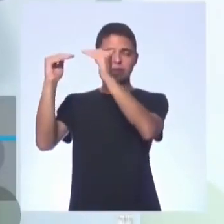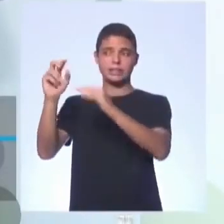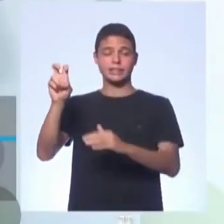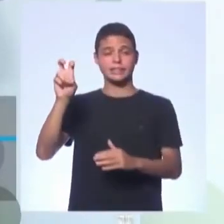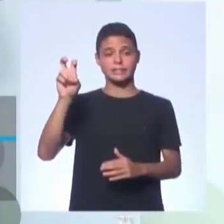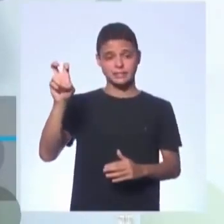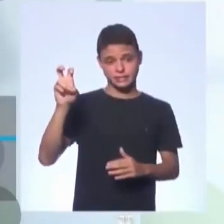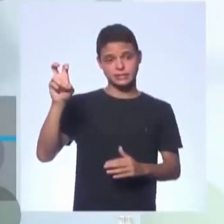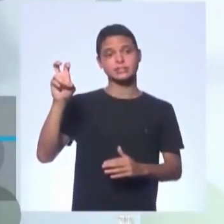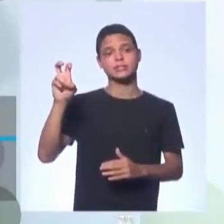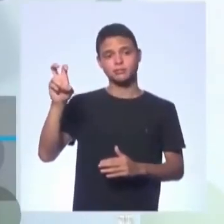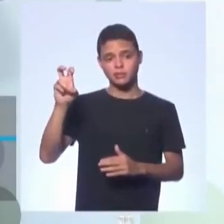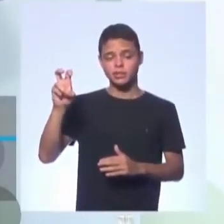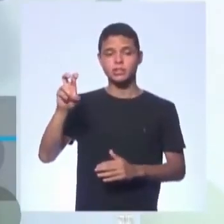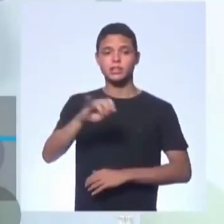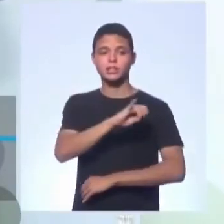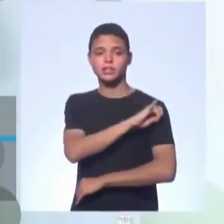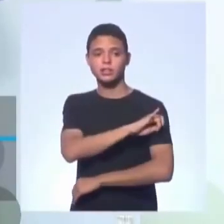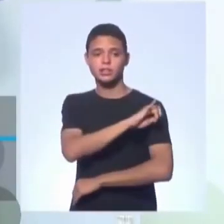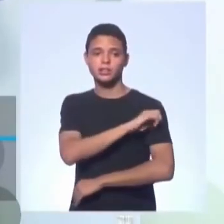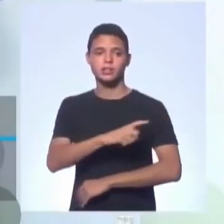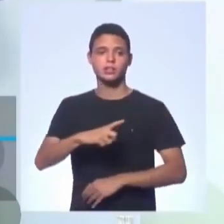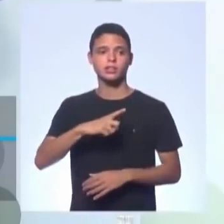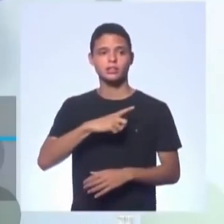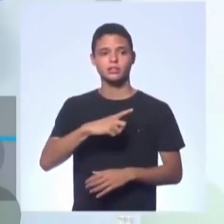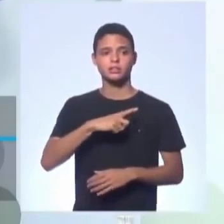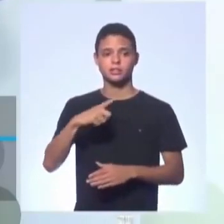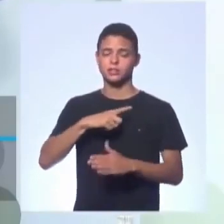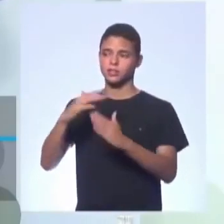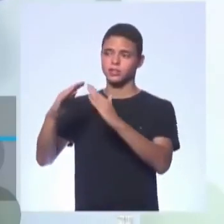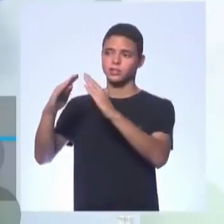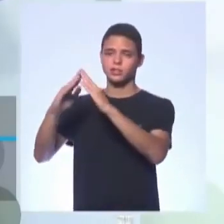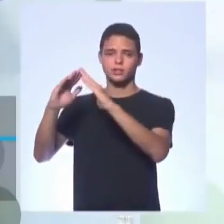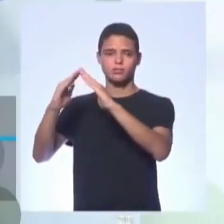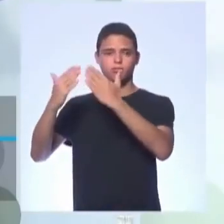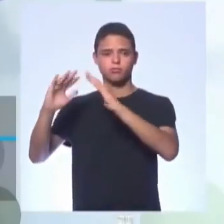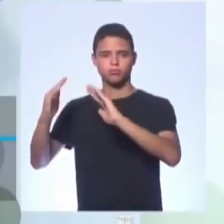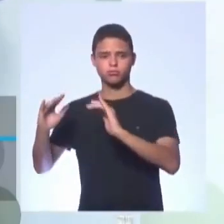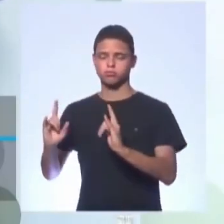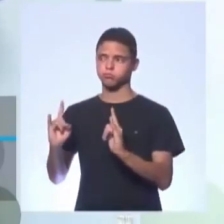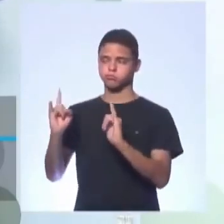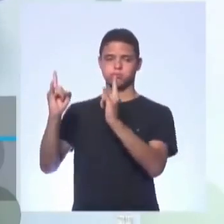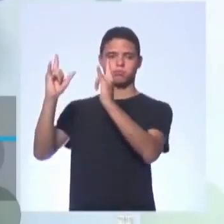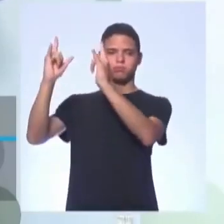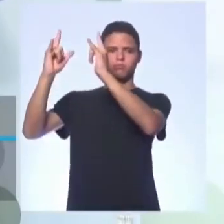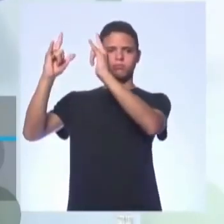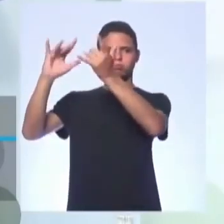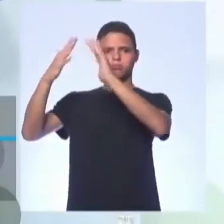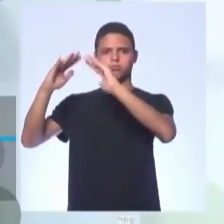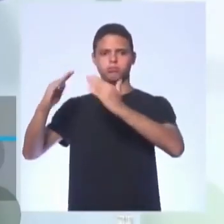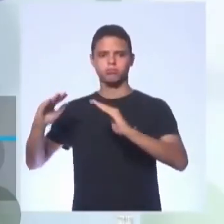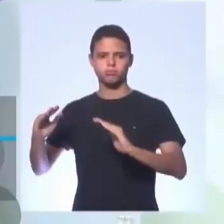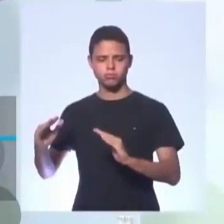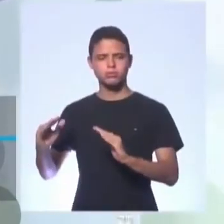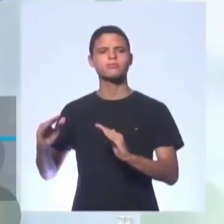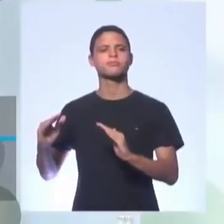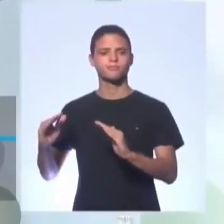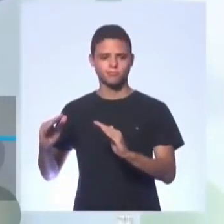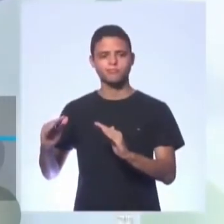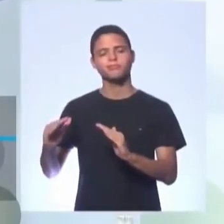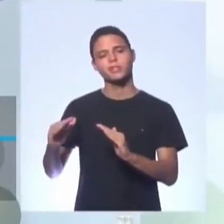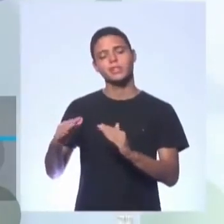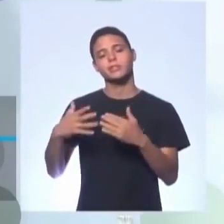né? Recentemente no Rio de Janeiro houve aí um desmoronamento aí de um prédio, né? Talvez por causa disso, né? De não ter